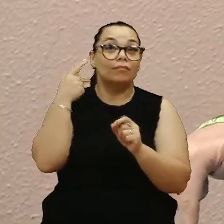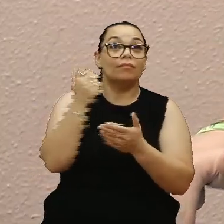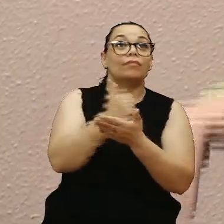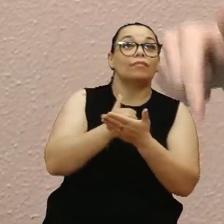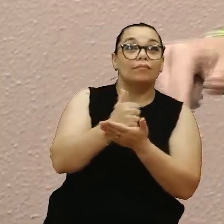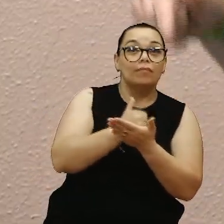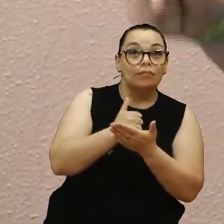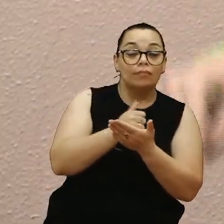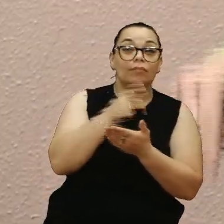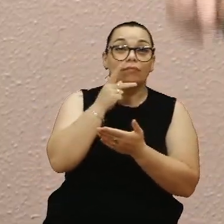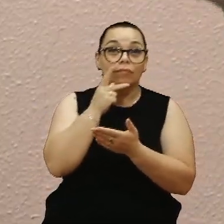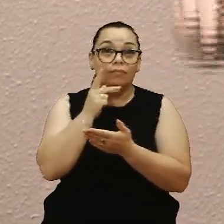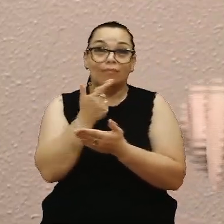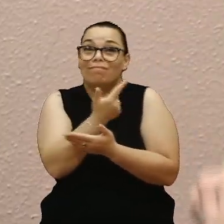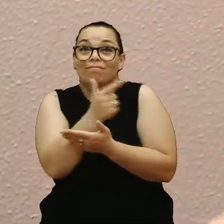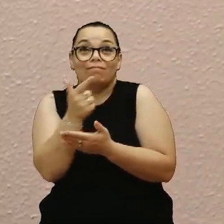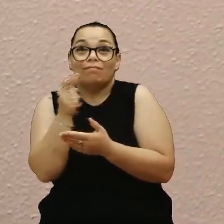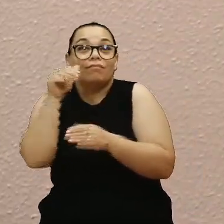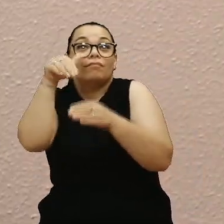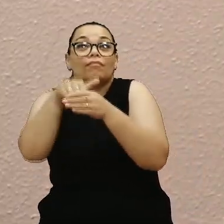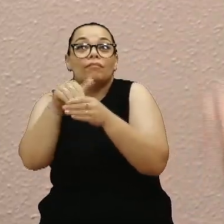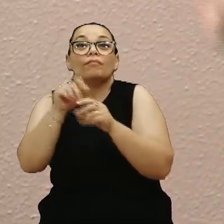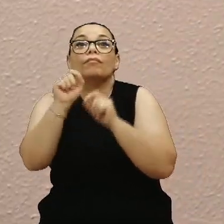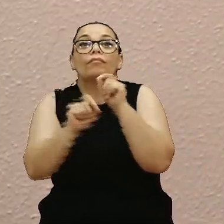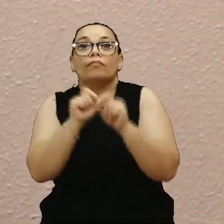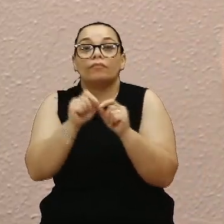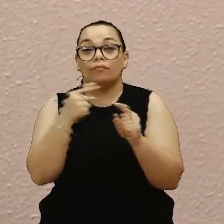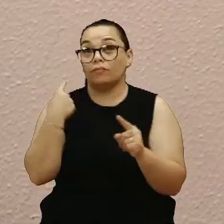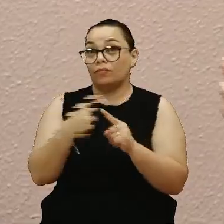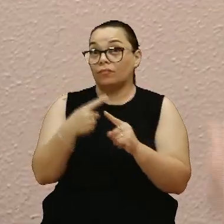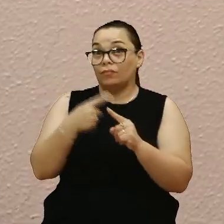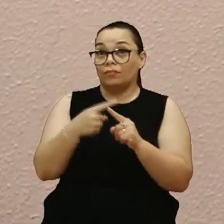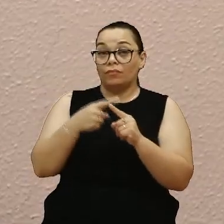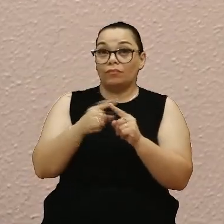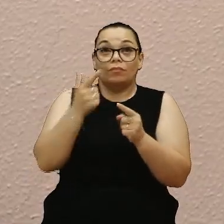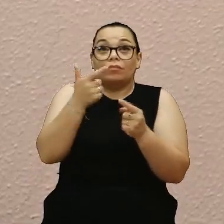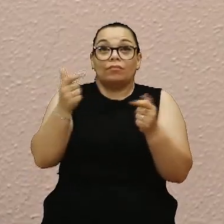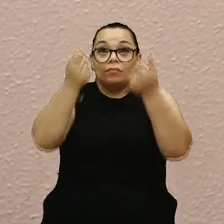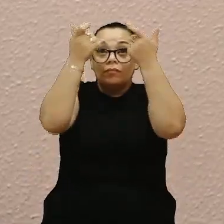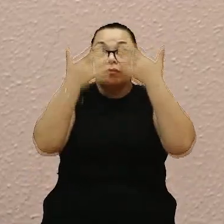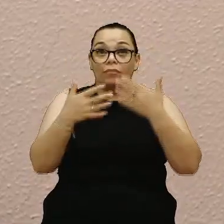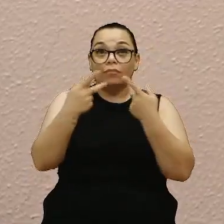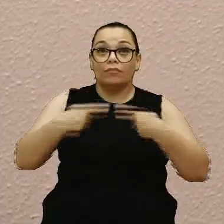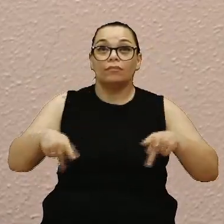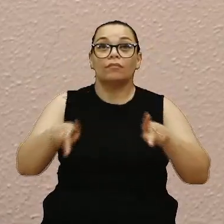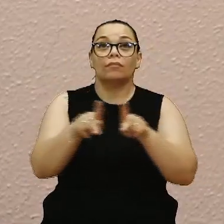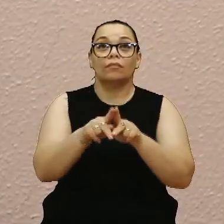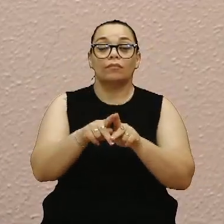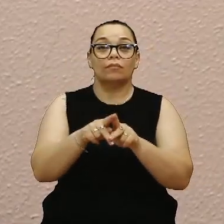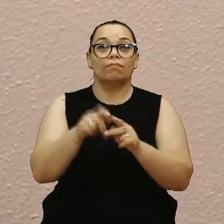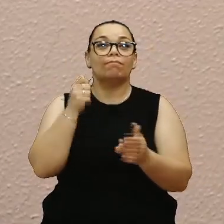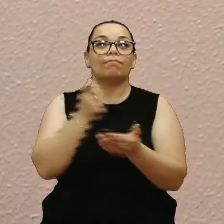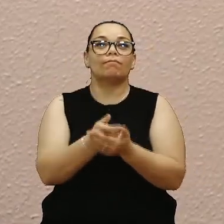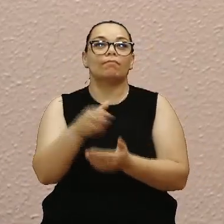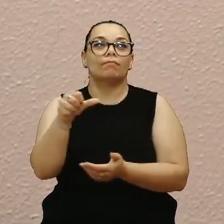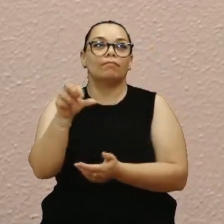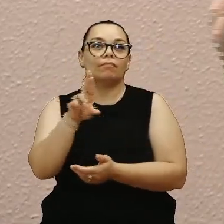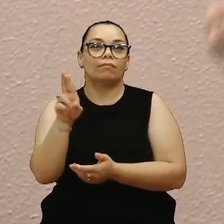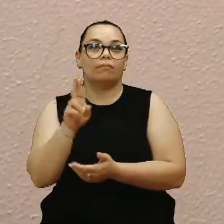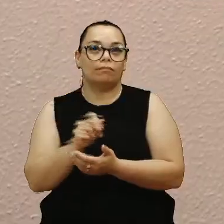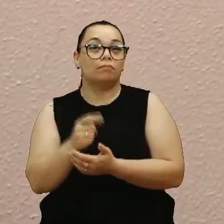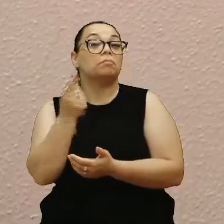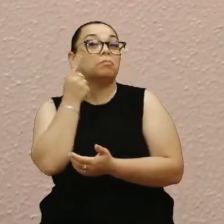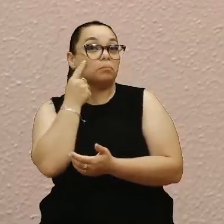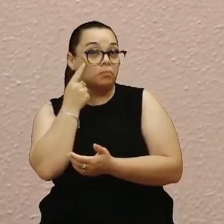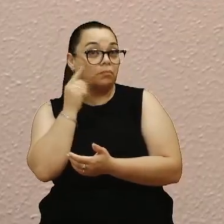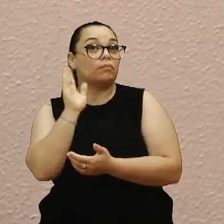base dizendo que não tinha como votar isso, porque era inexplicável para a população que a passagem fosse a R$9. Eu ouvi isso